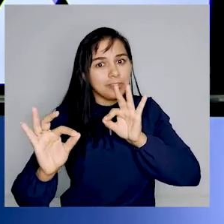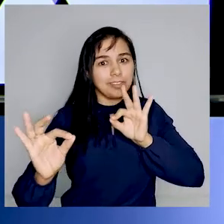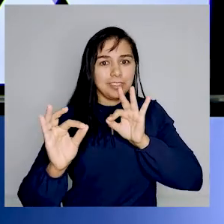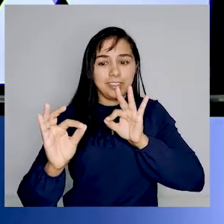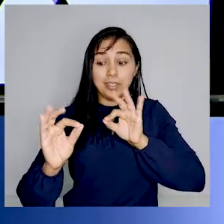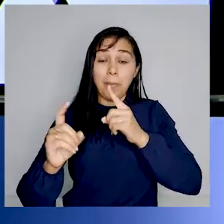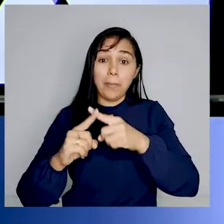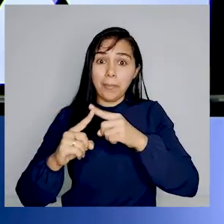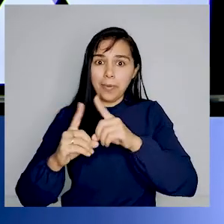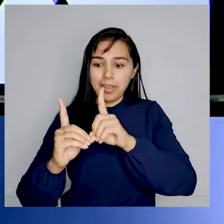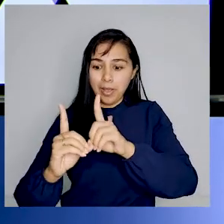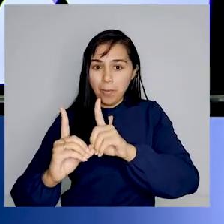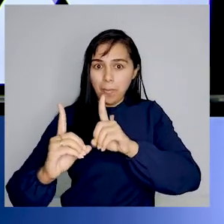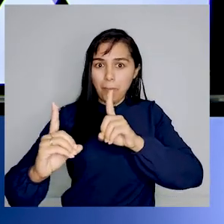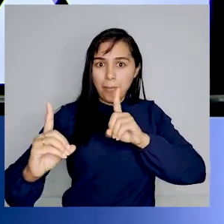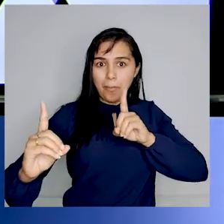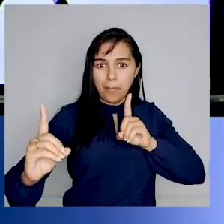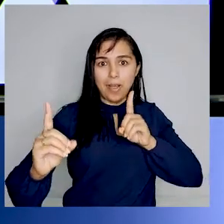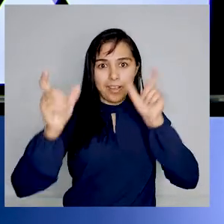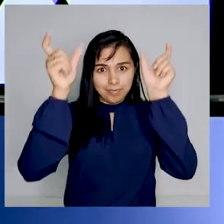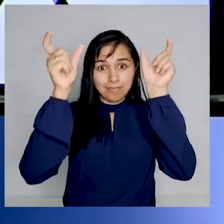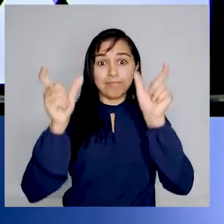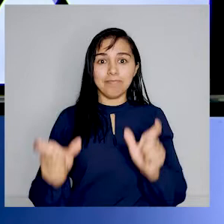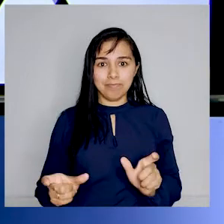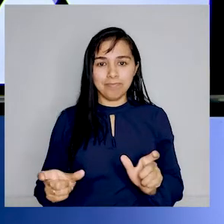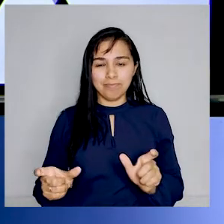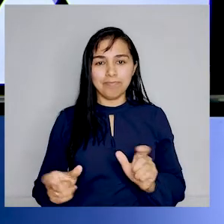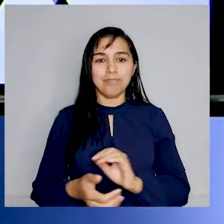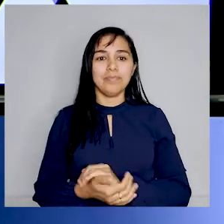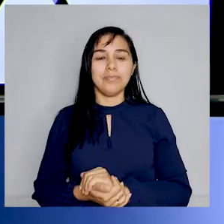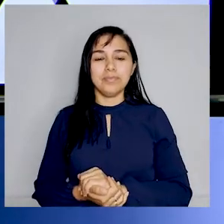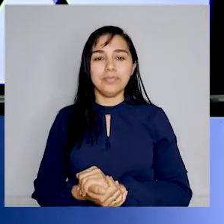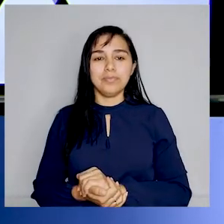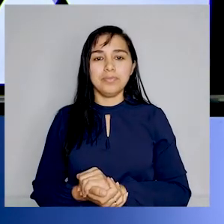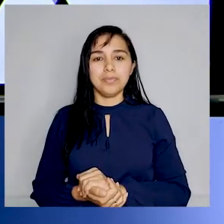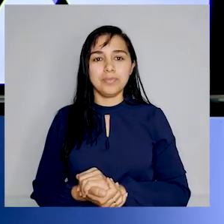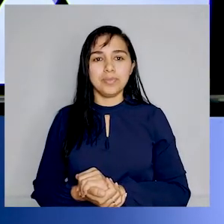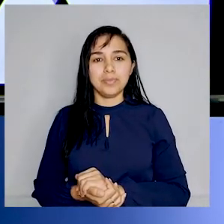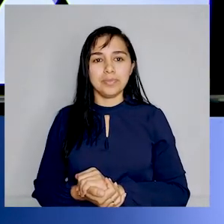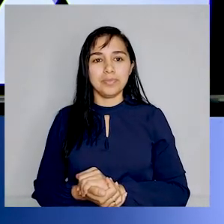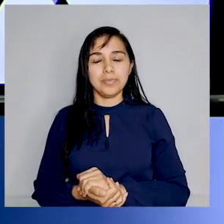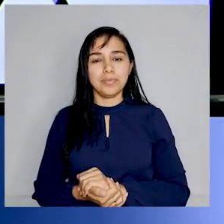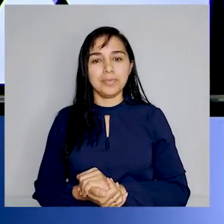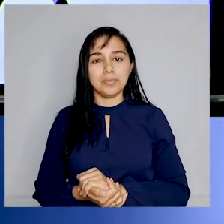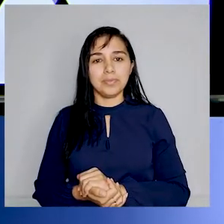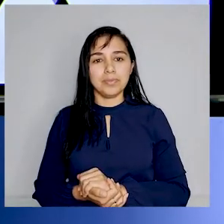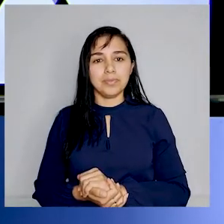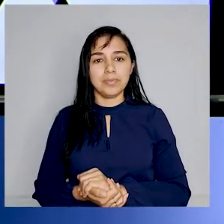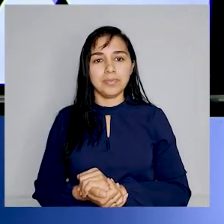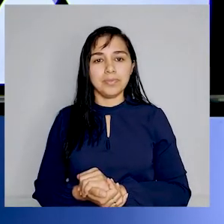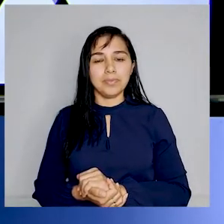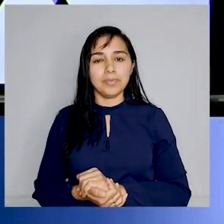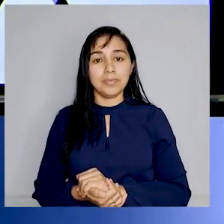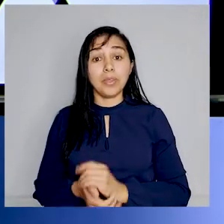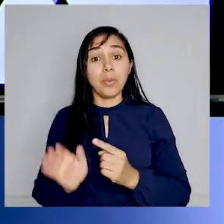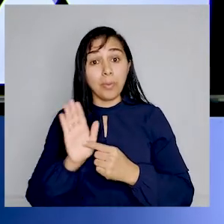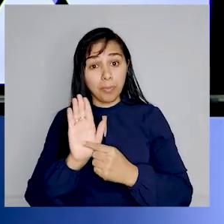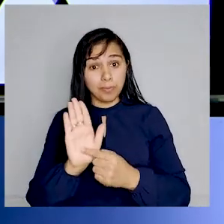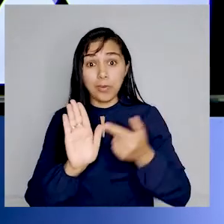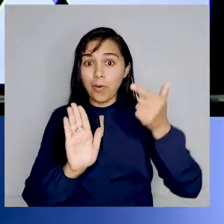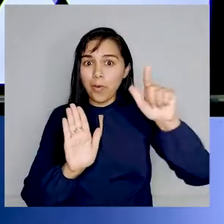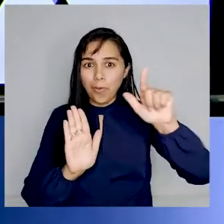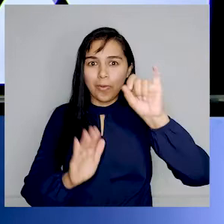você acertou. Vamos continuar com esse desafio? Vamos passar algumas outras imagens que vocês possam observar e